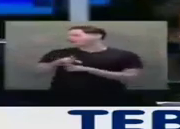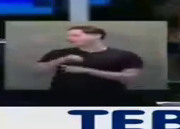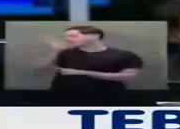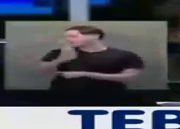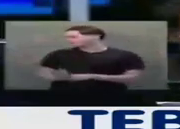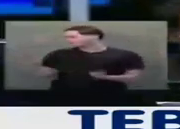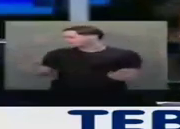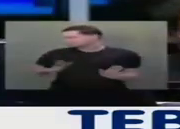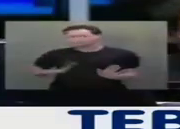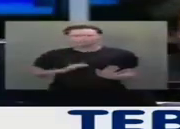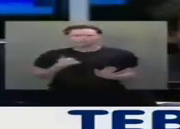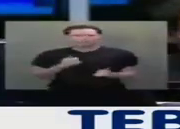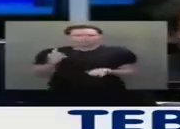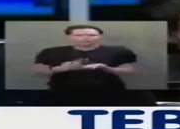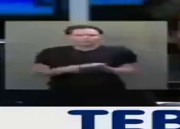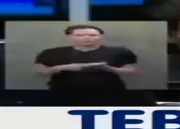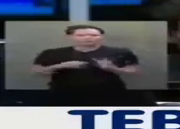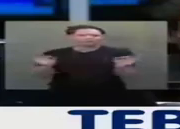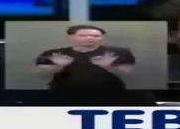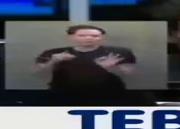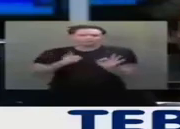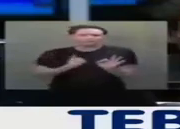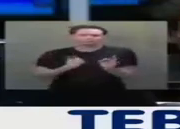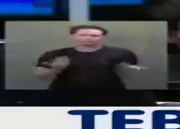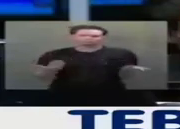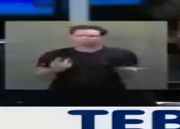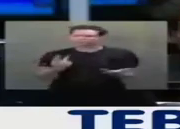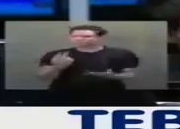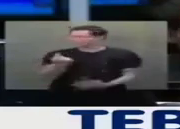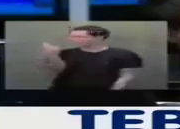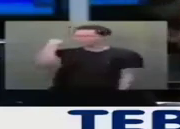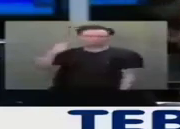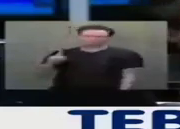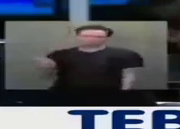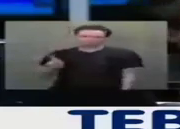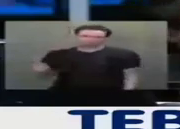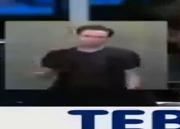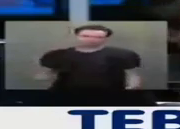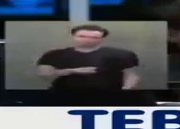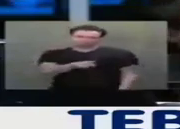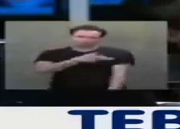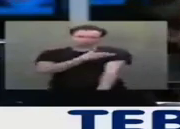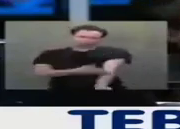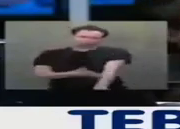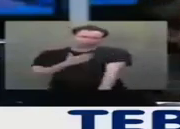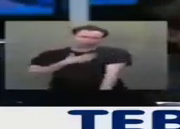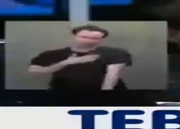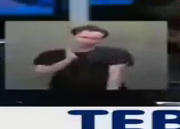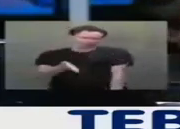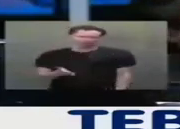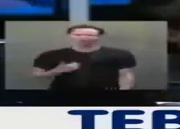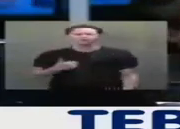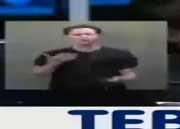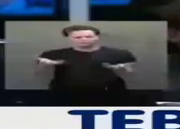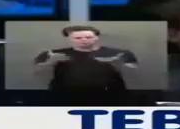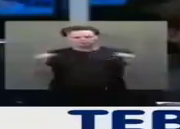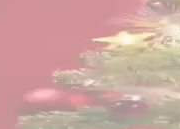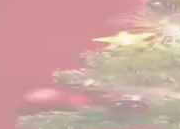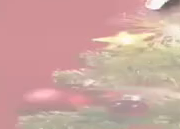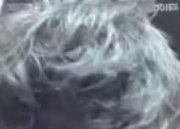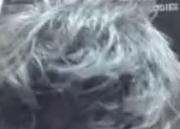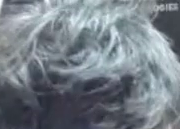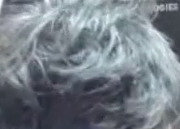algum, absolutamente algum. Eu não sou o Zé de Vezeiro nisso. Vossa Excelência já convive comigo, sabe que eu busco honrar os meus